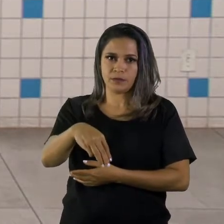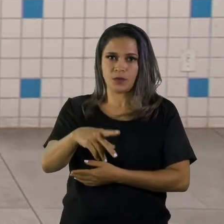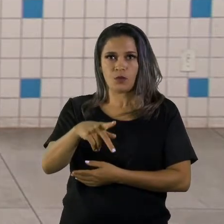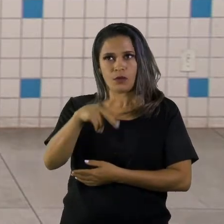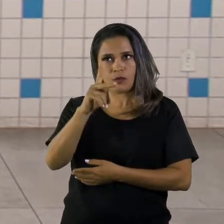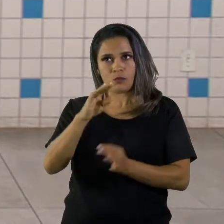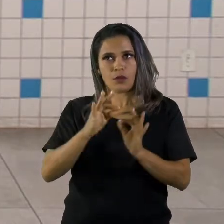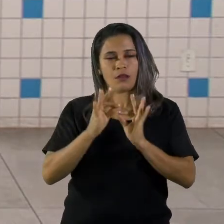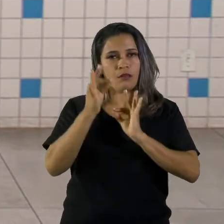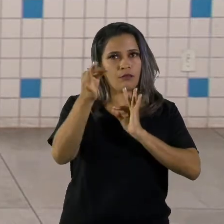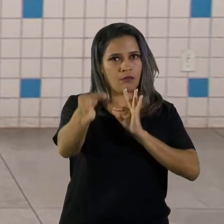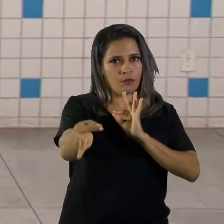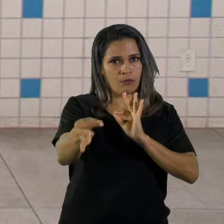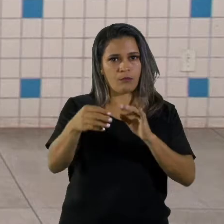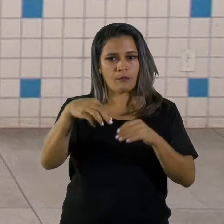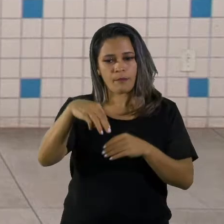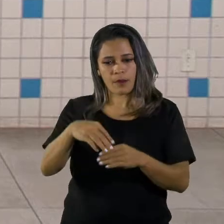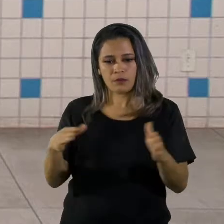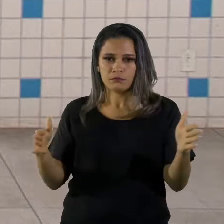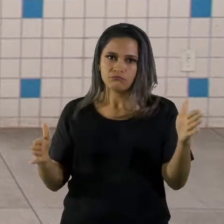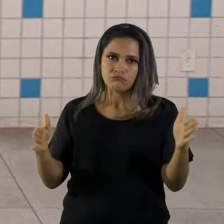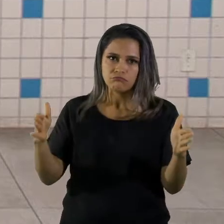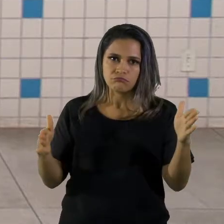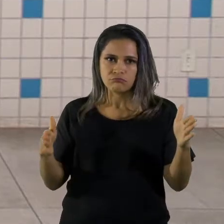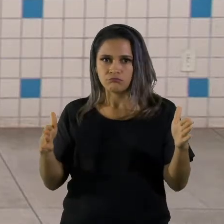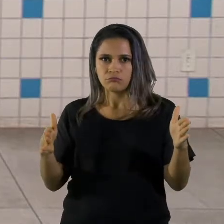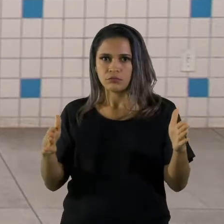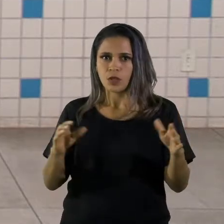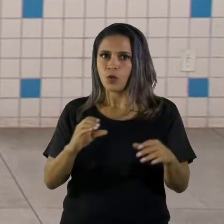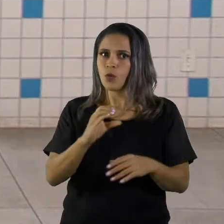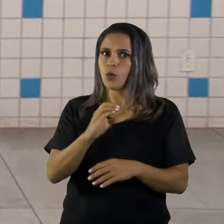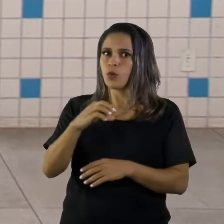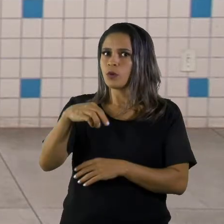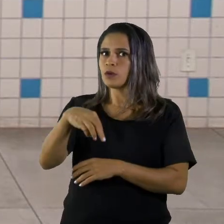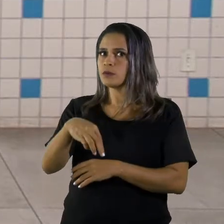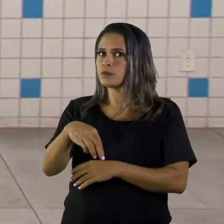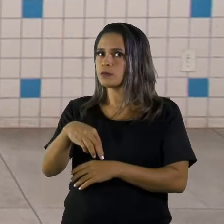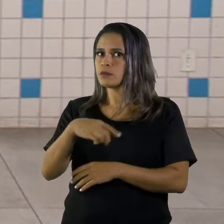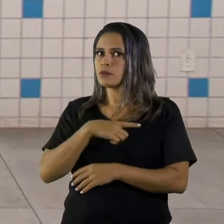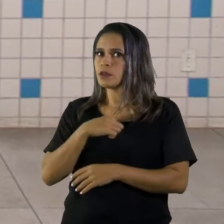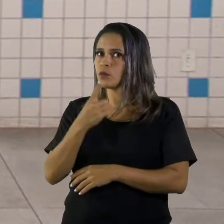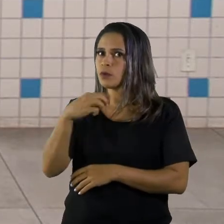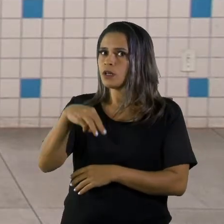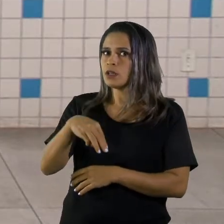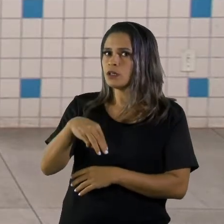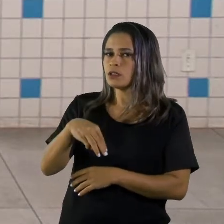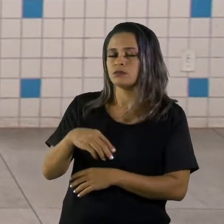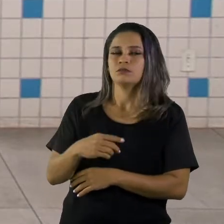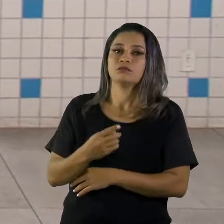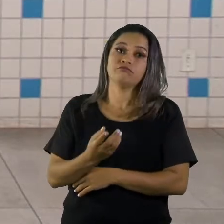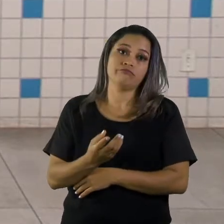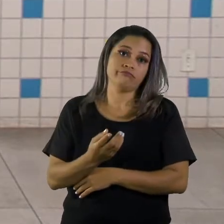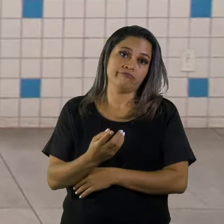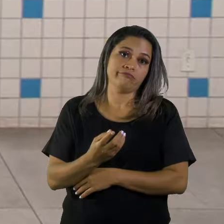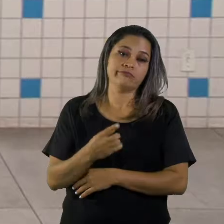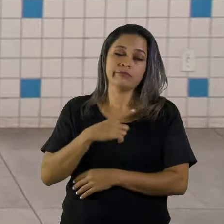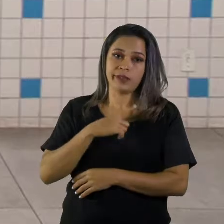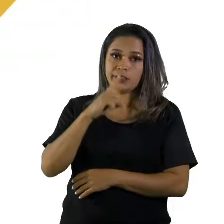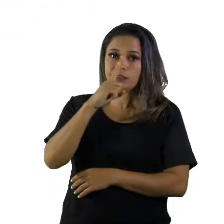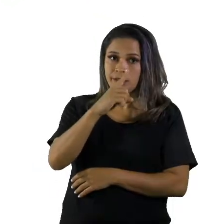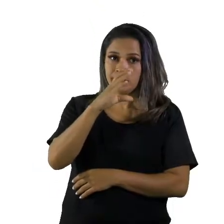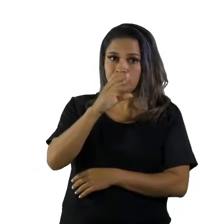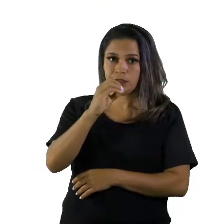é mediano. Então, quantos centímetros tem 1 metro? 1 metro tem 100